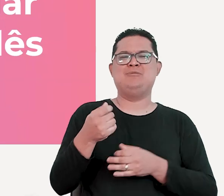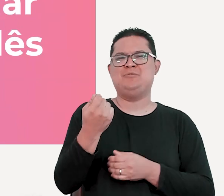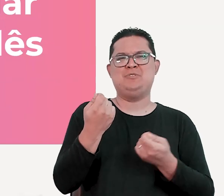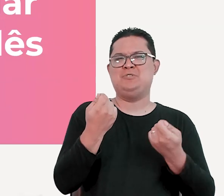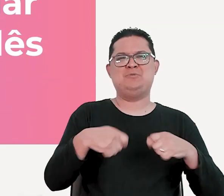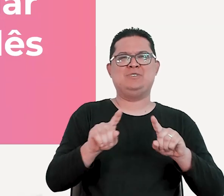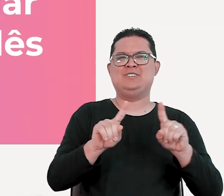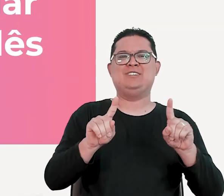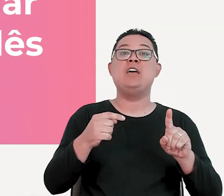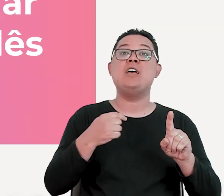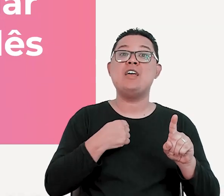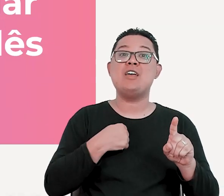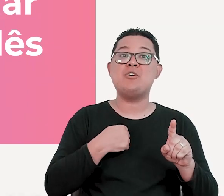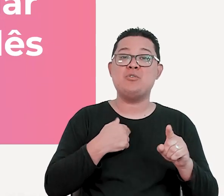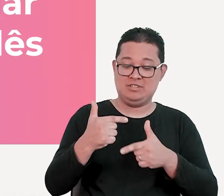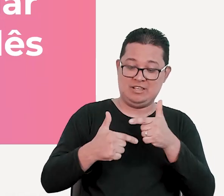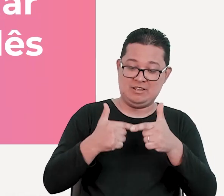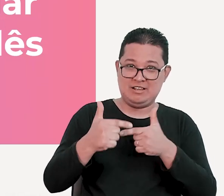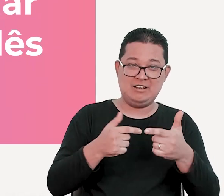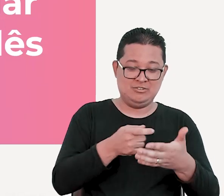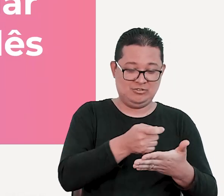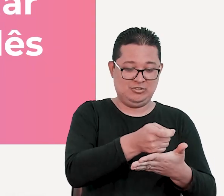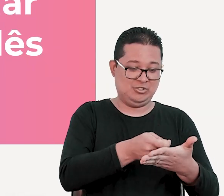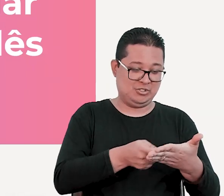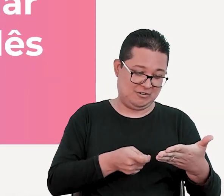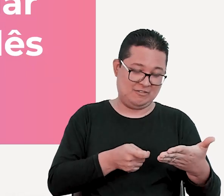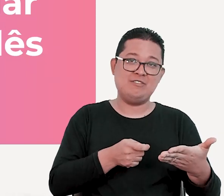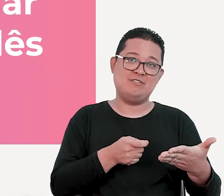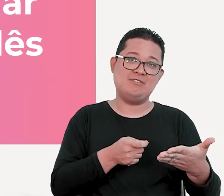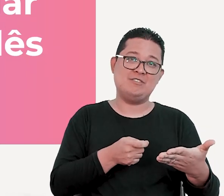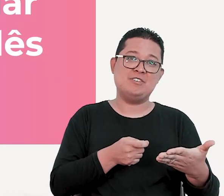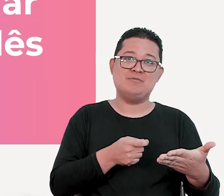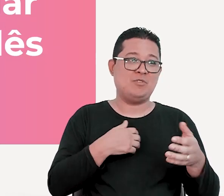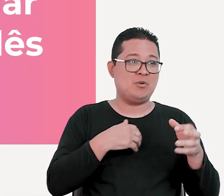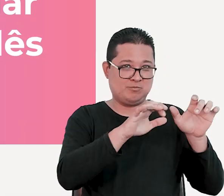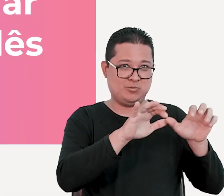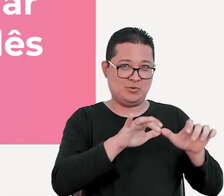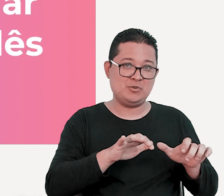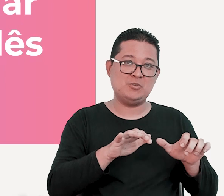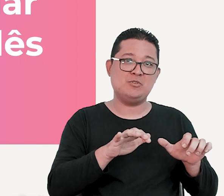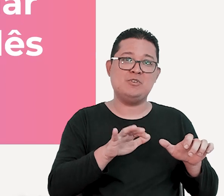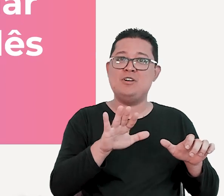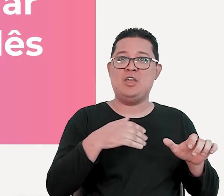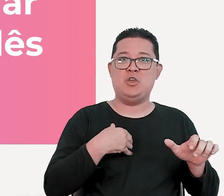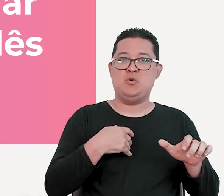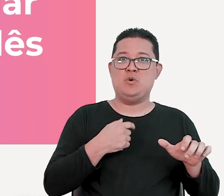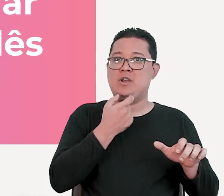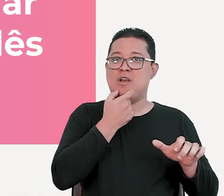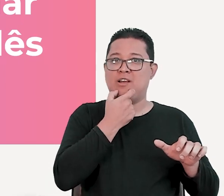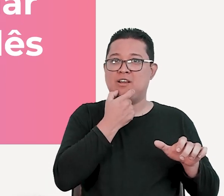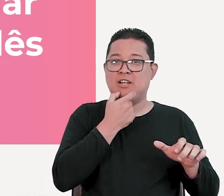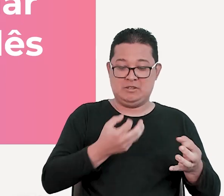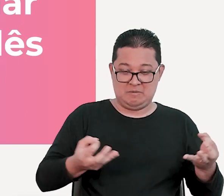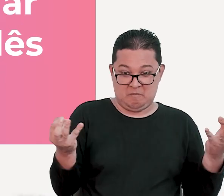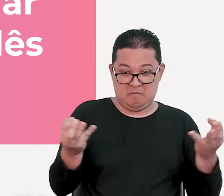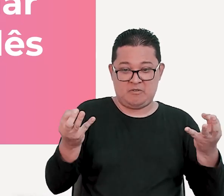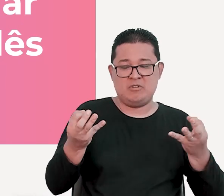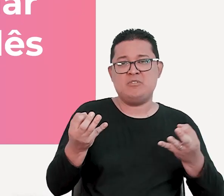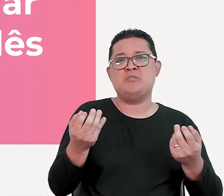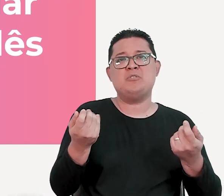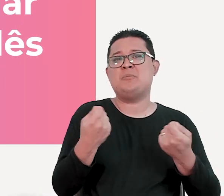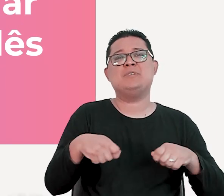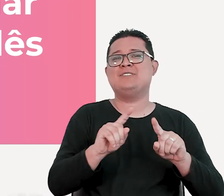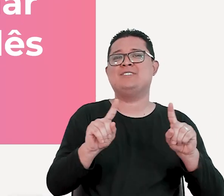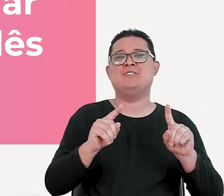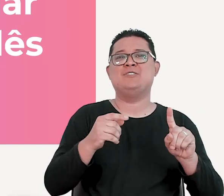inglês falado 100% perfeito. Às vezes eu cometo uns erros, é normal. Mesmo em português a gente é normal. Não precisa ter esse tipo de